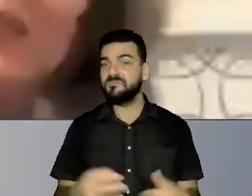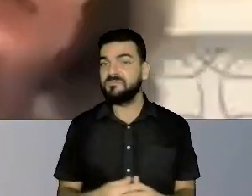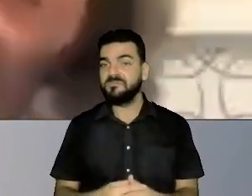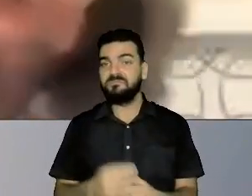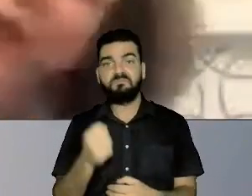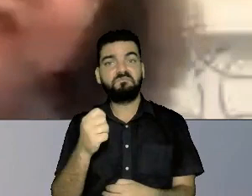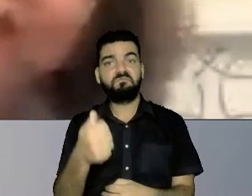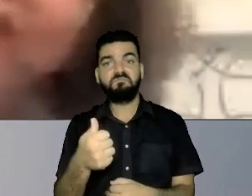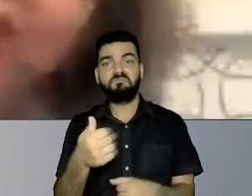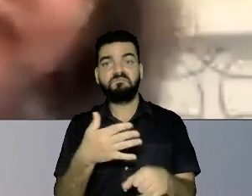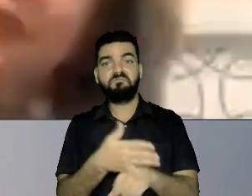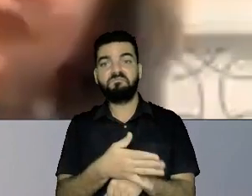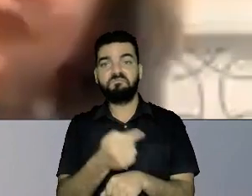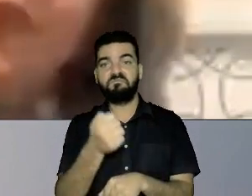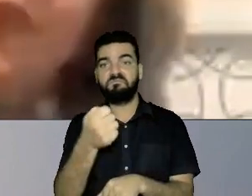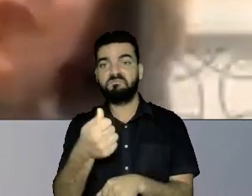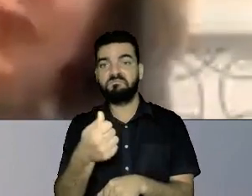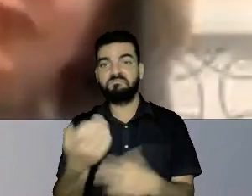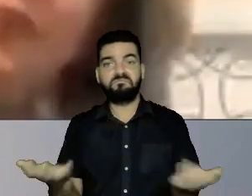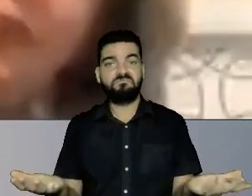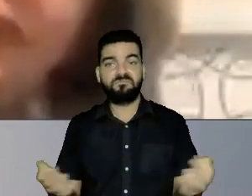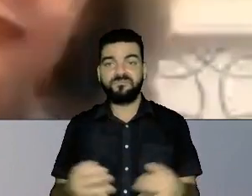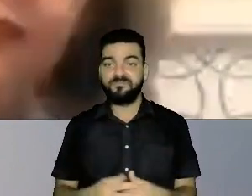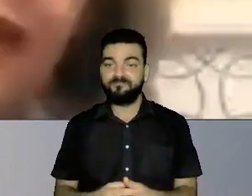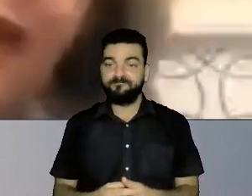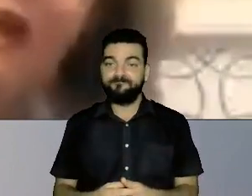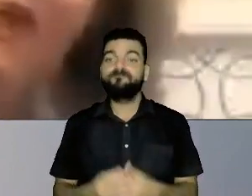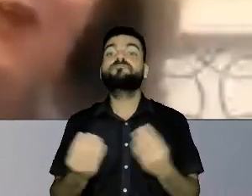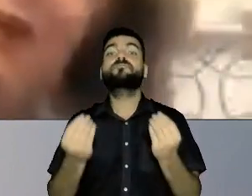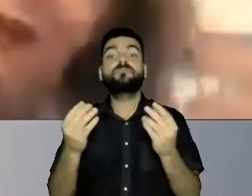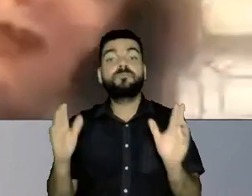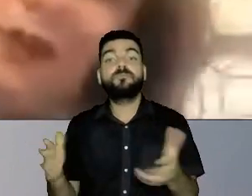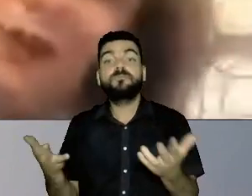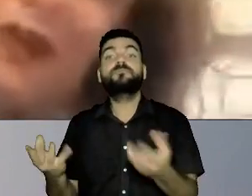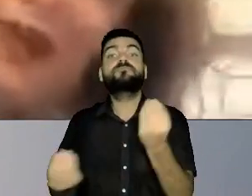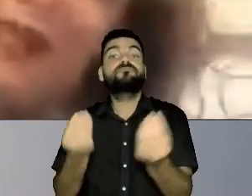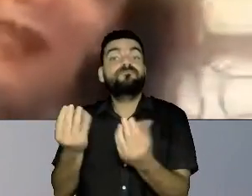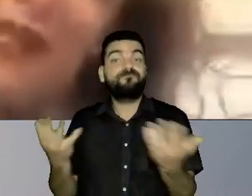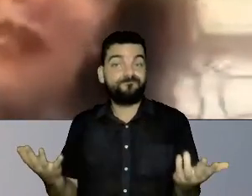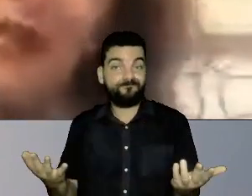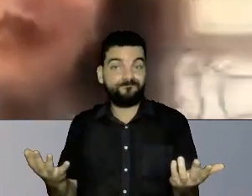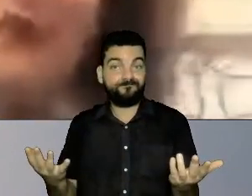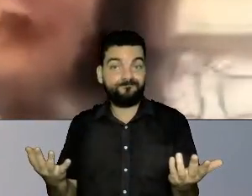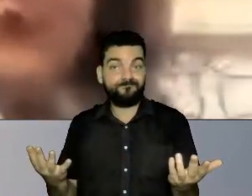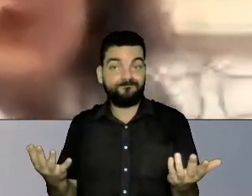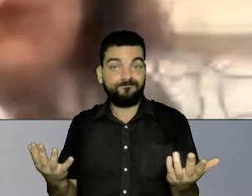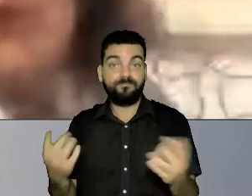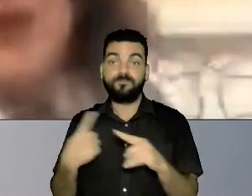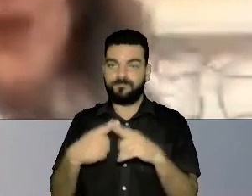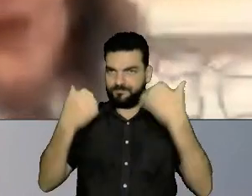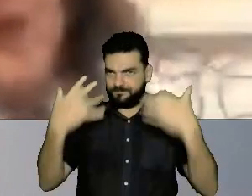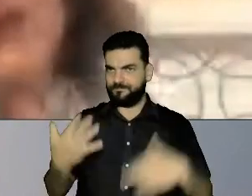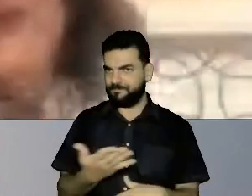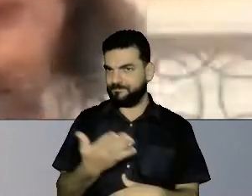nem nos espaços públicos, nem privados. Então, como incentivar algo, como eu comecei a dizer, que